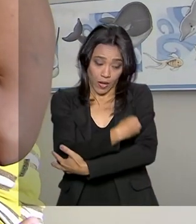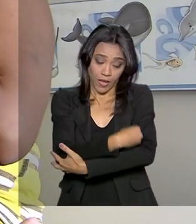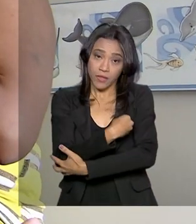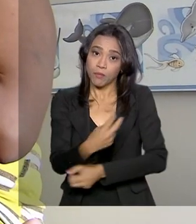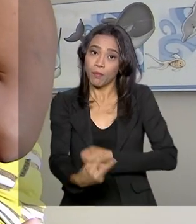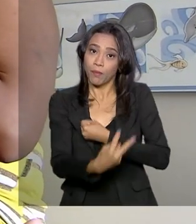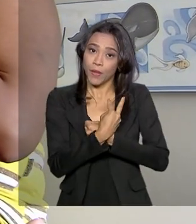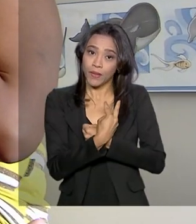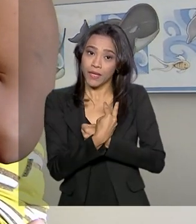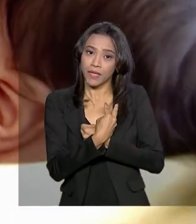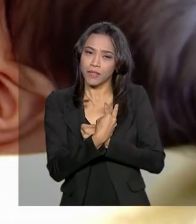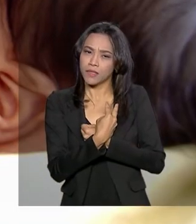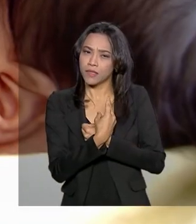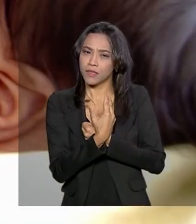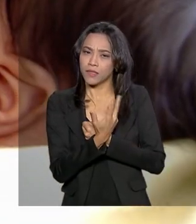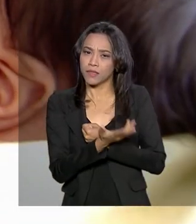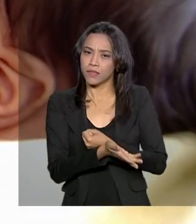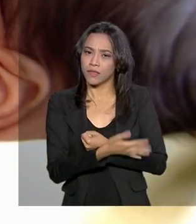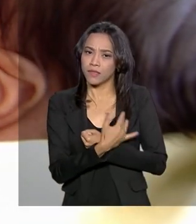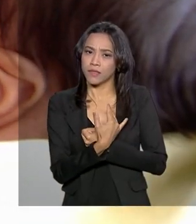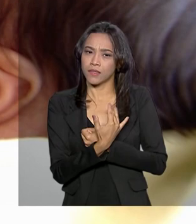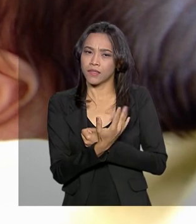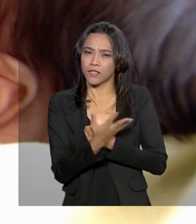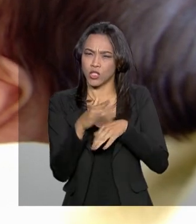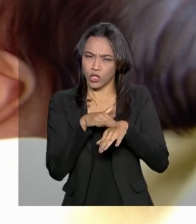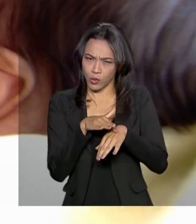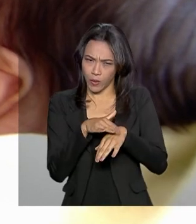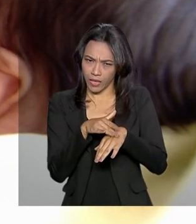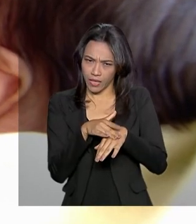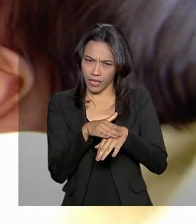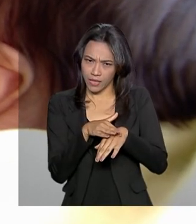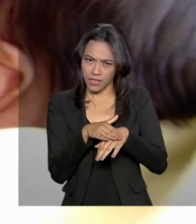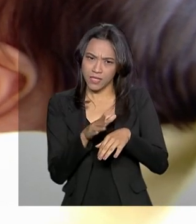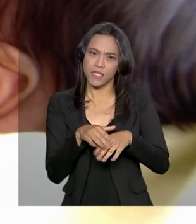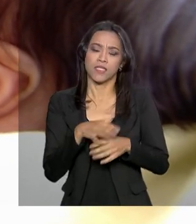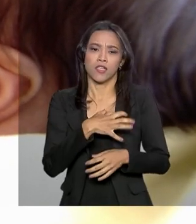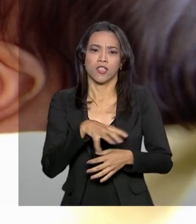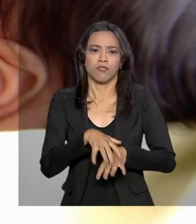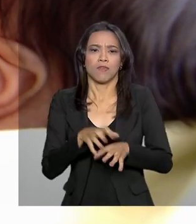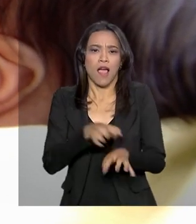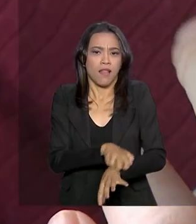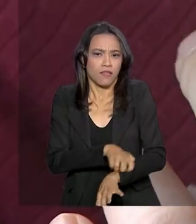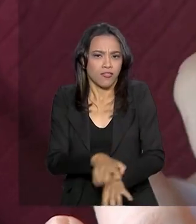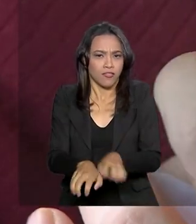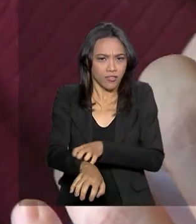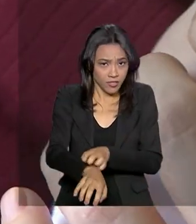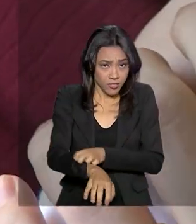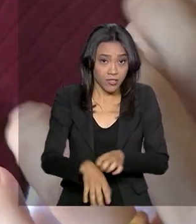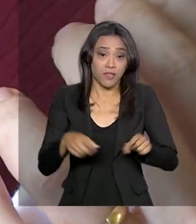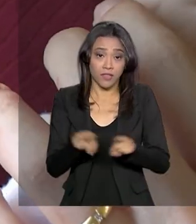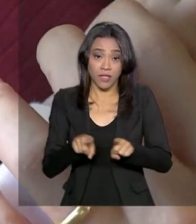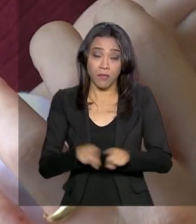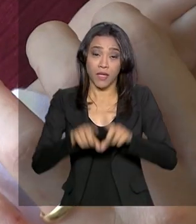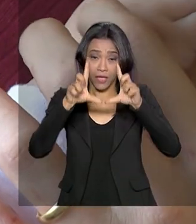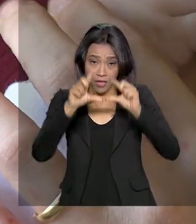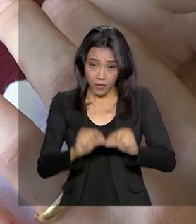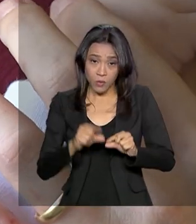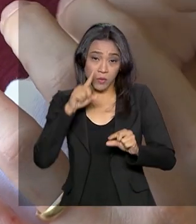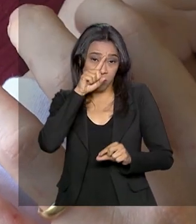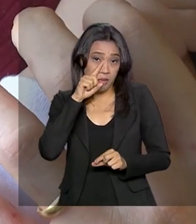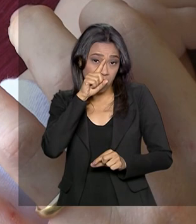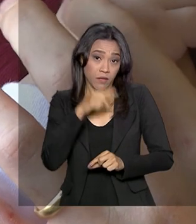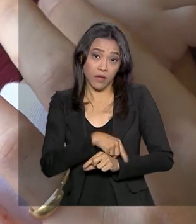ainda como proteger ainda de doenças como infecções respiratórias e alergias e reduz o risco de a criança desenvolver